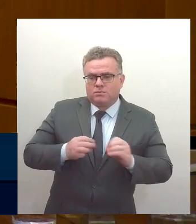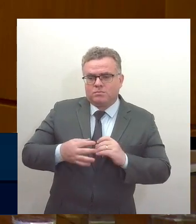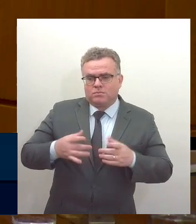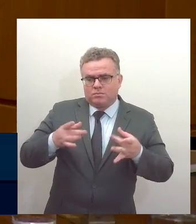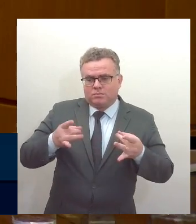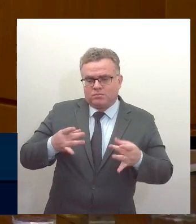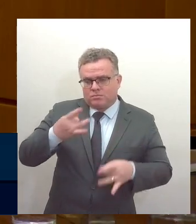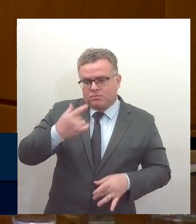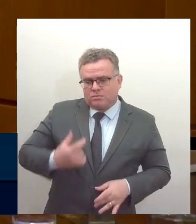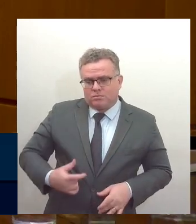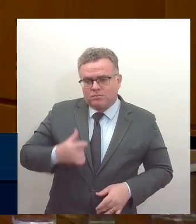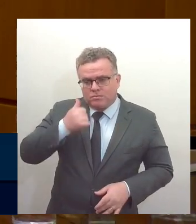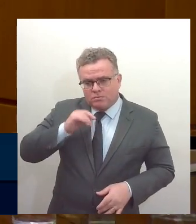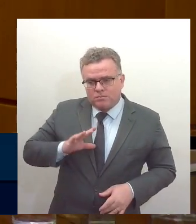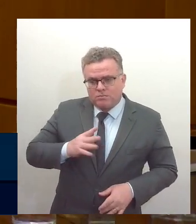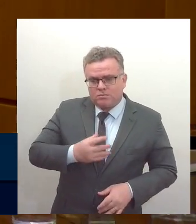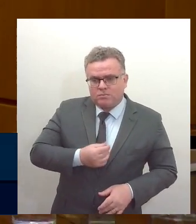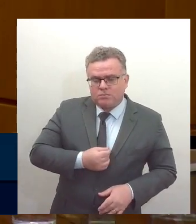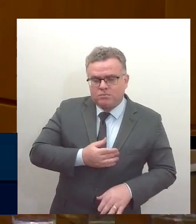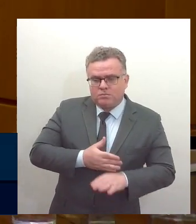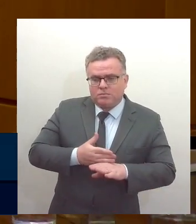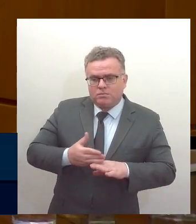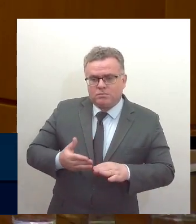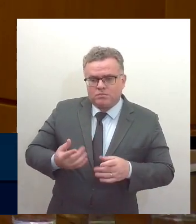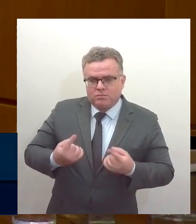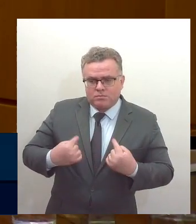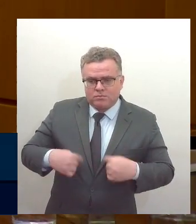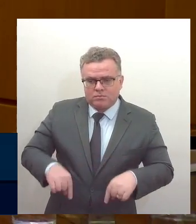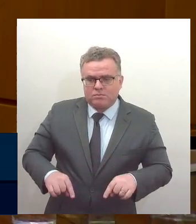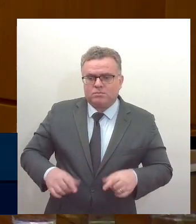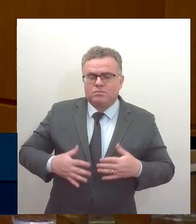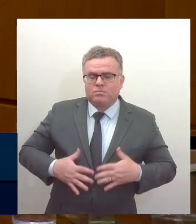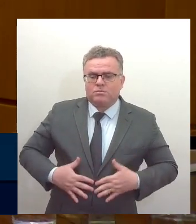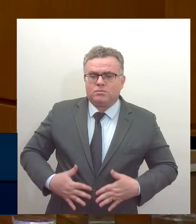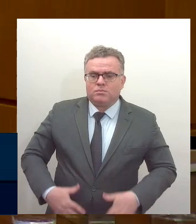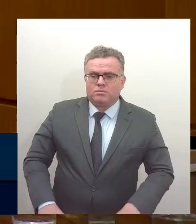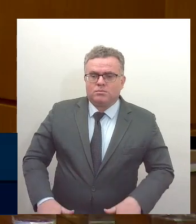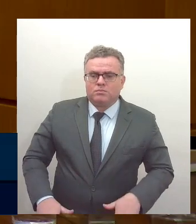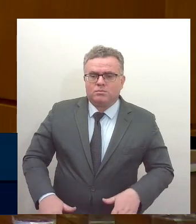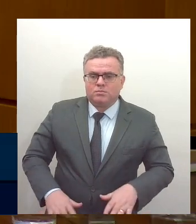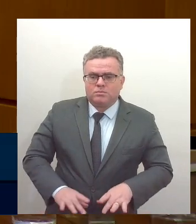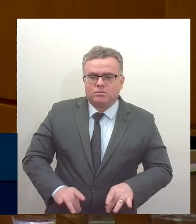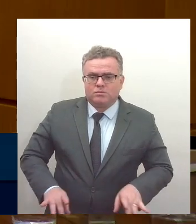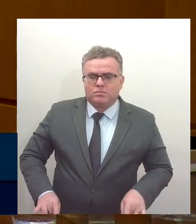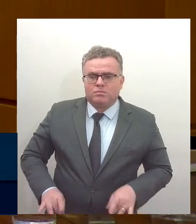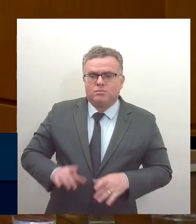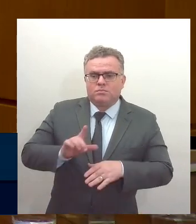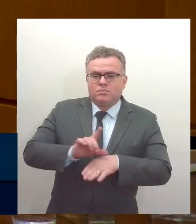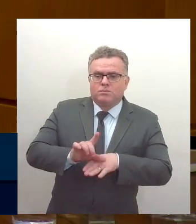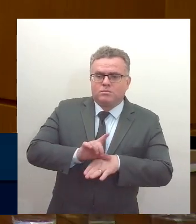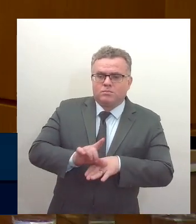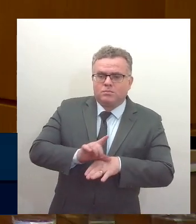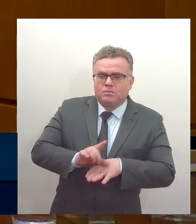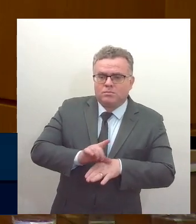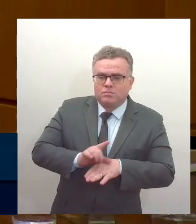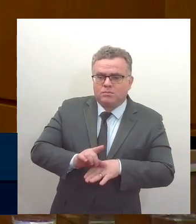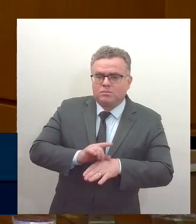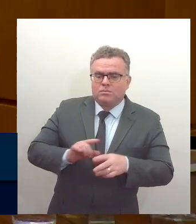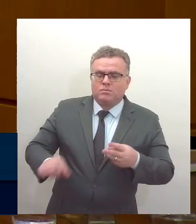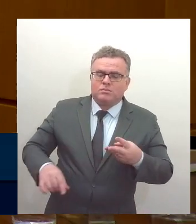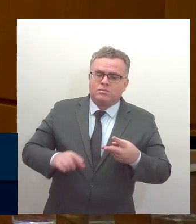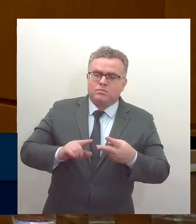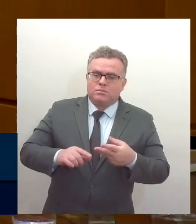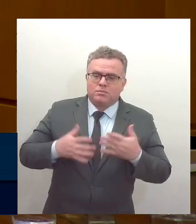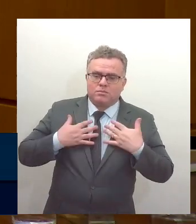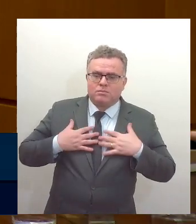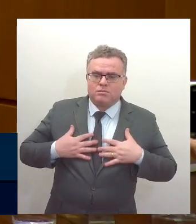branca, estou com uma saia prensada lilás, marrom, uma blusa com tom mais lilás,